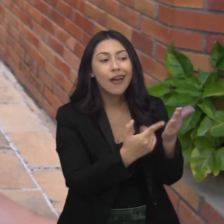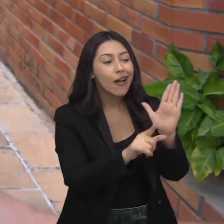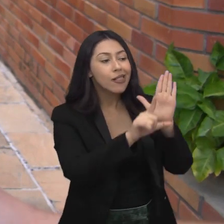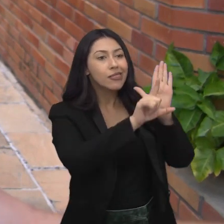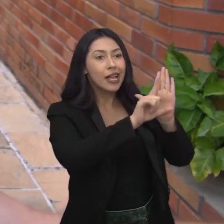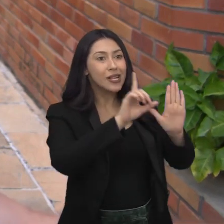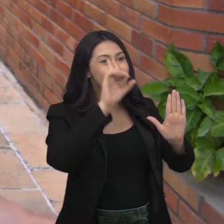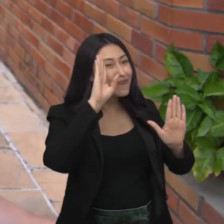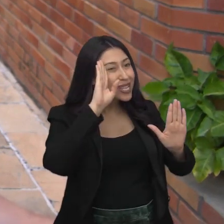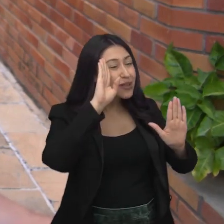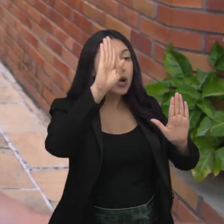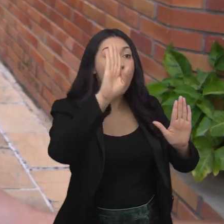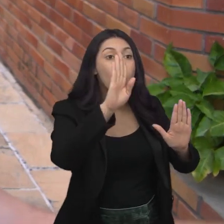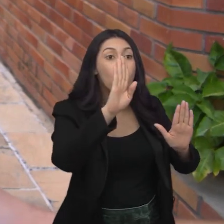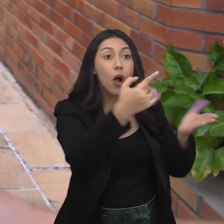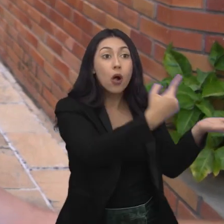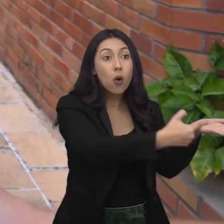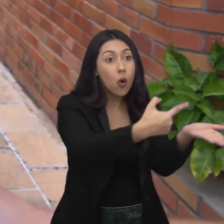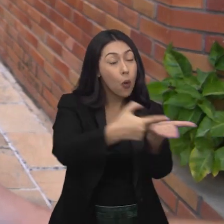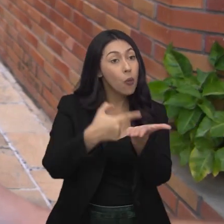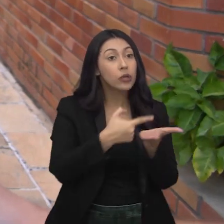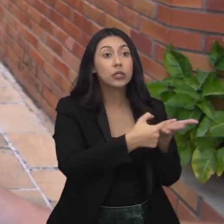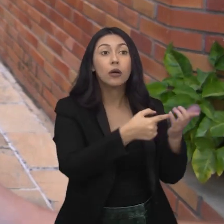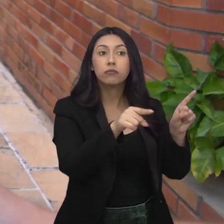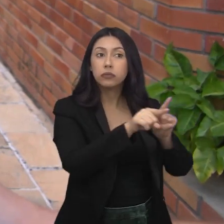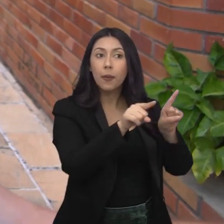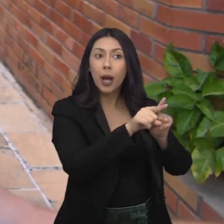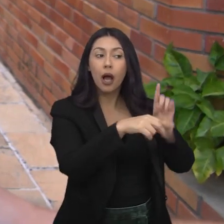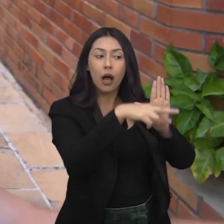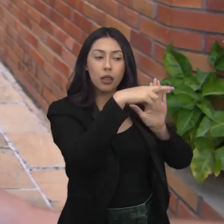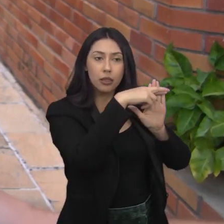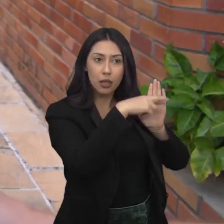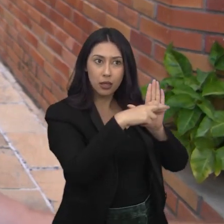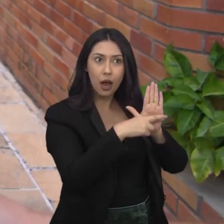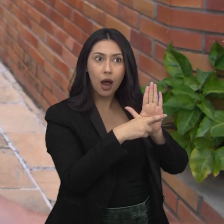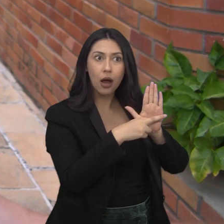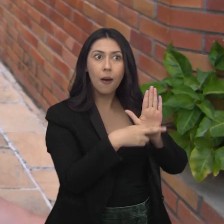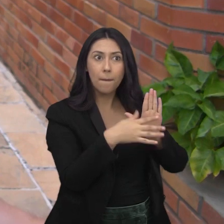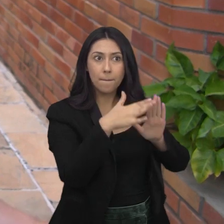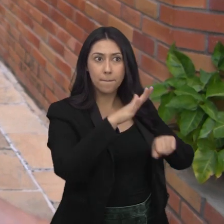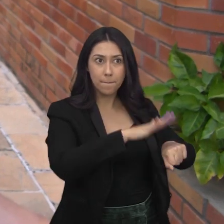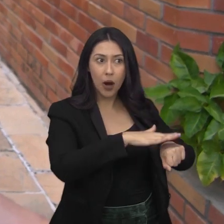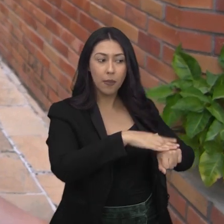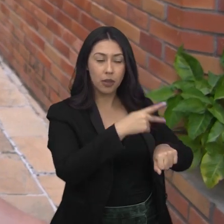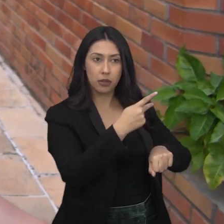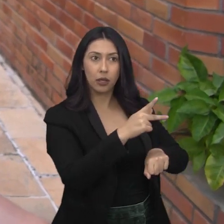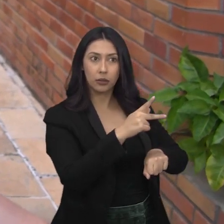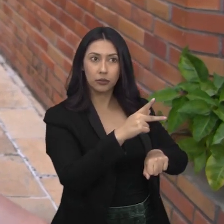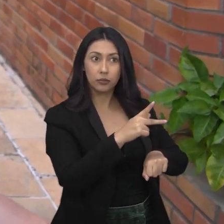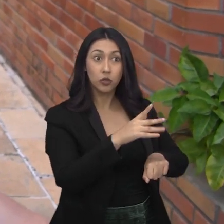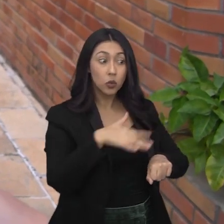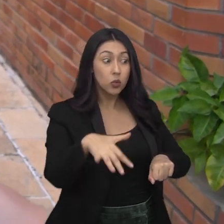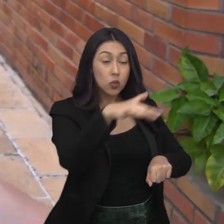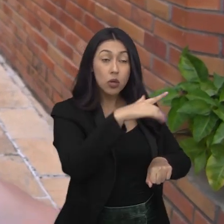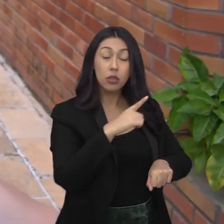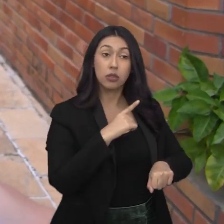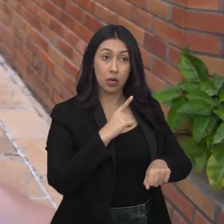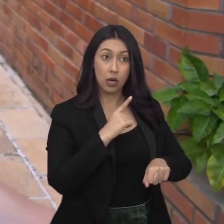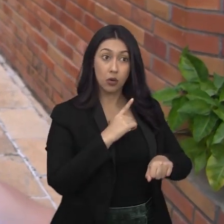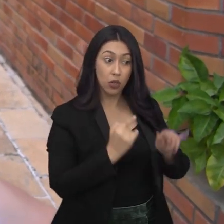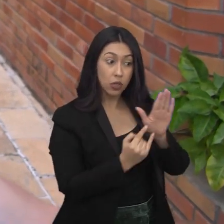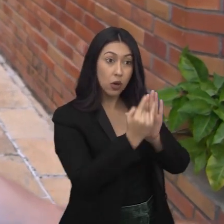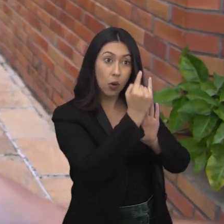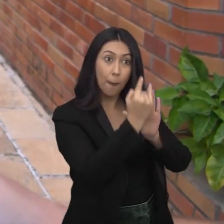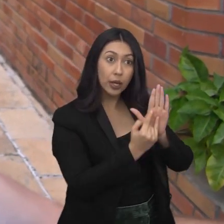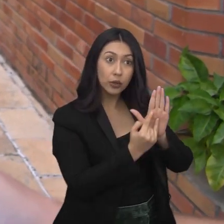lei maior é a convenção e o regimento interno. Todo condomínio tem esse documento. E esse